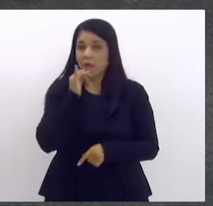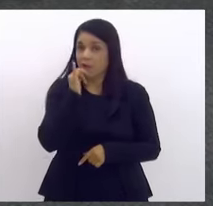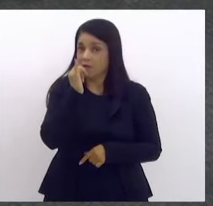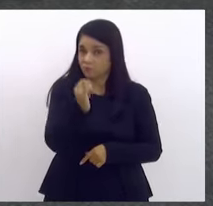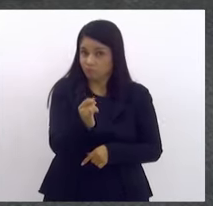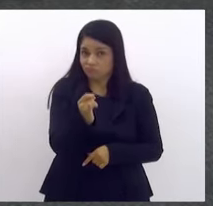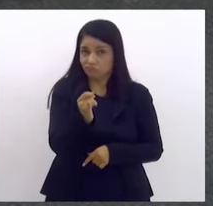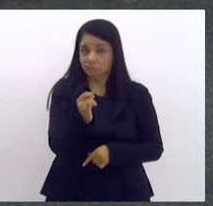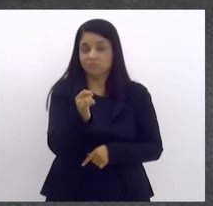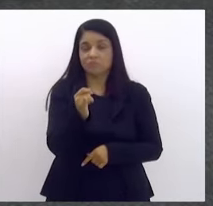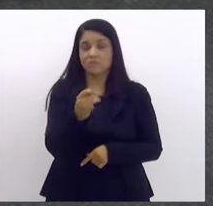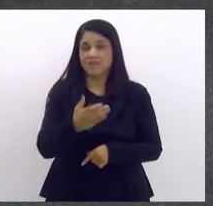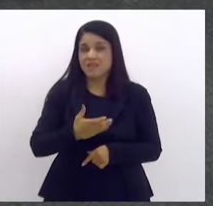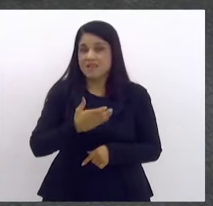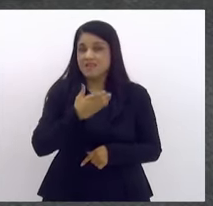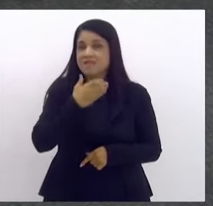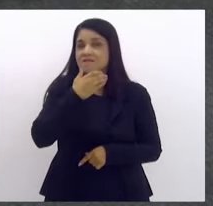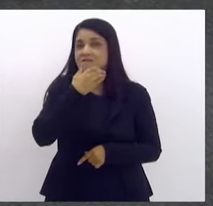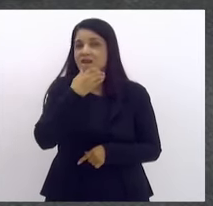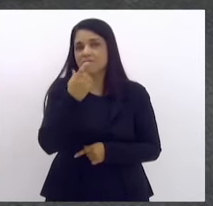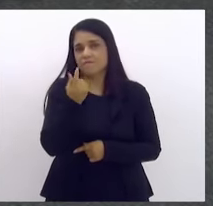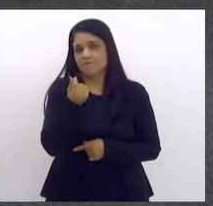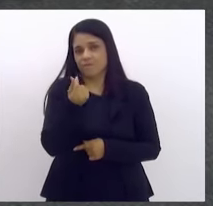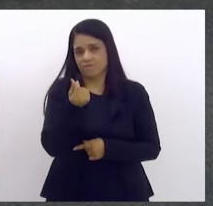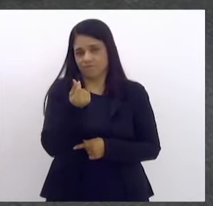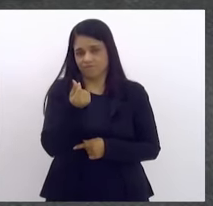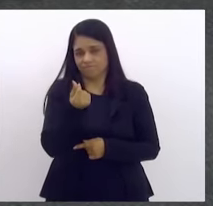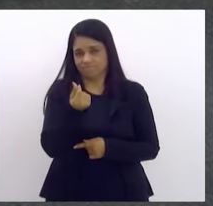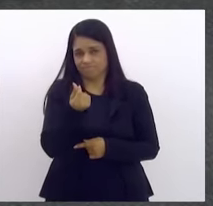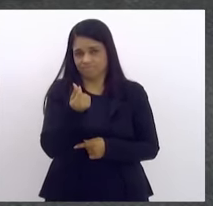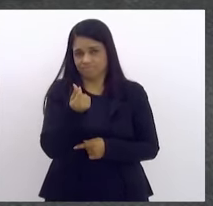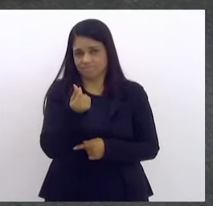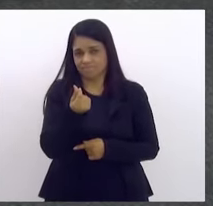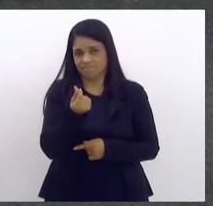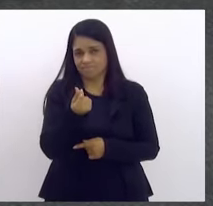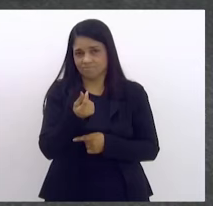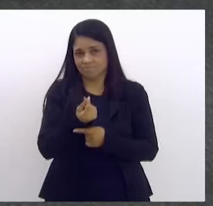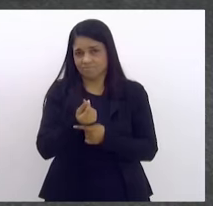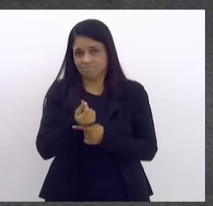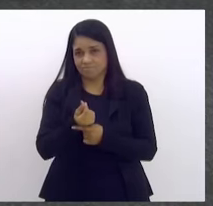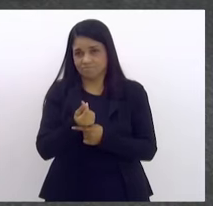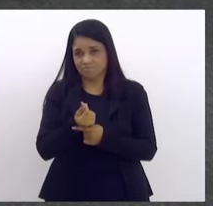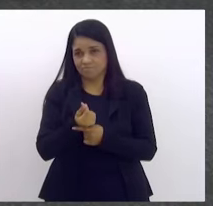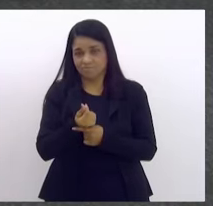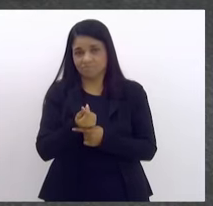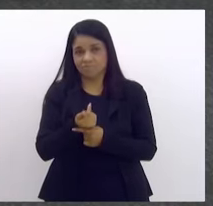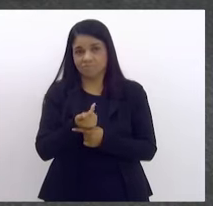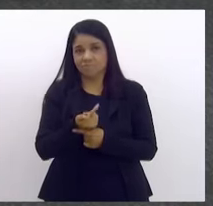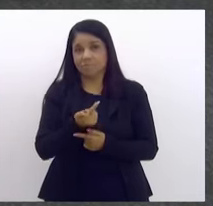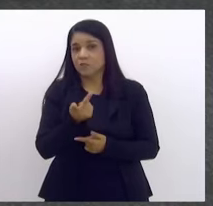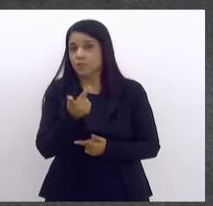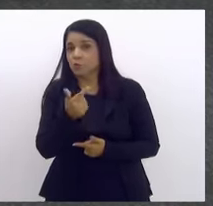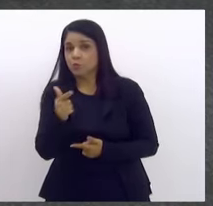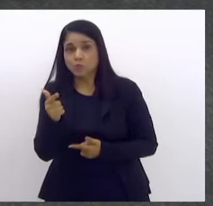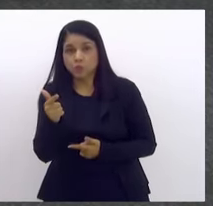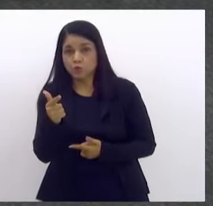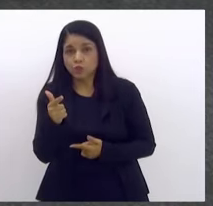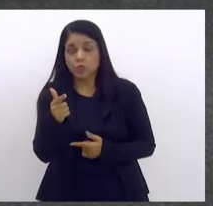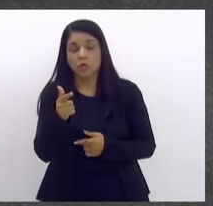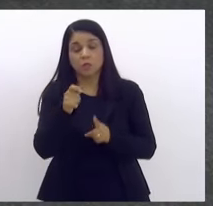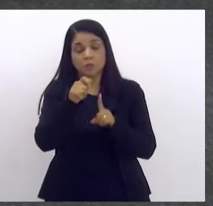anuncia a grave crise financeira que não existia em outubro